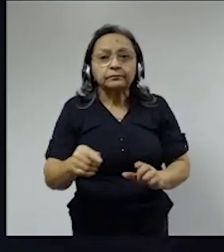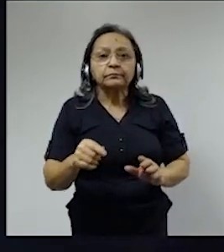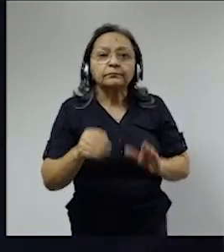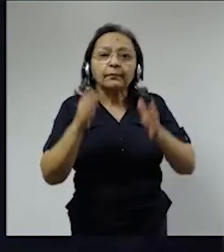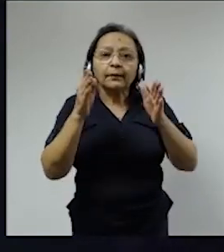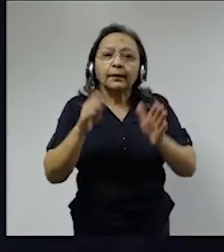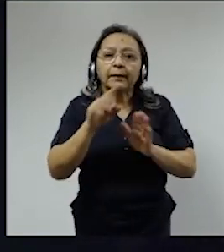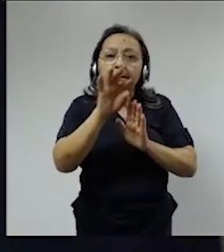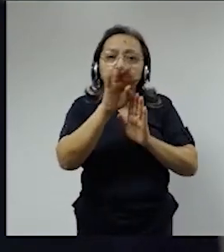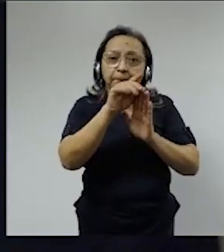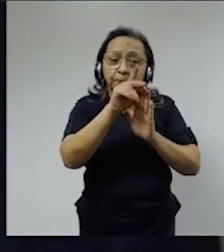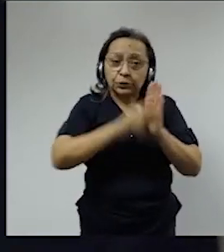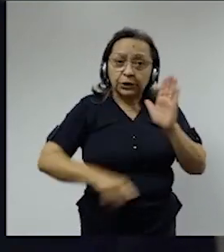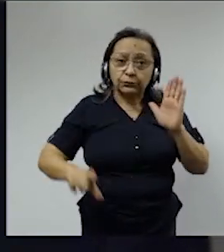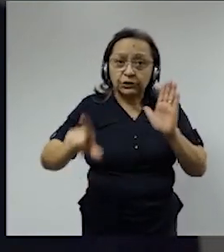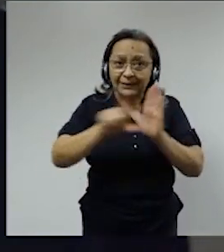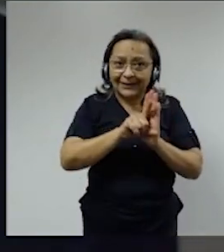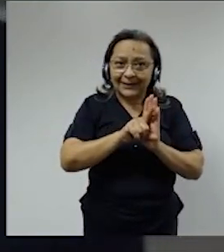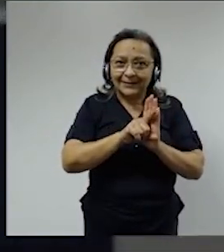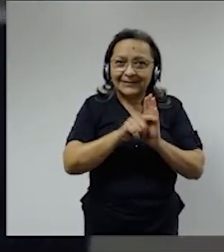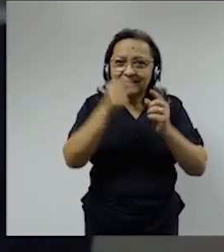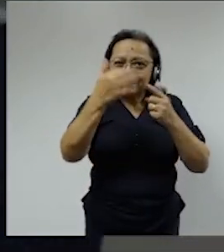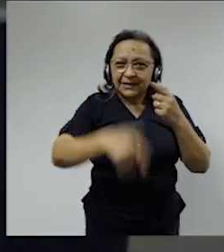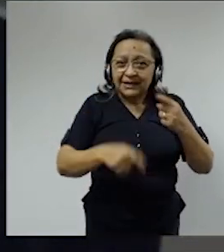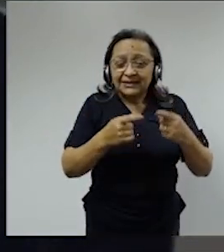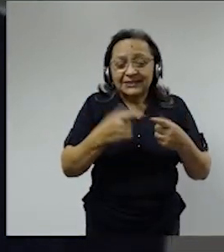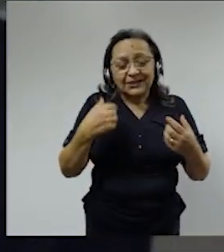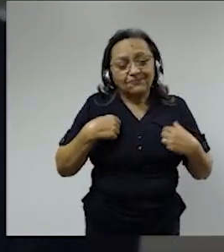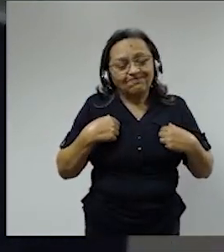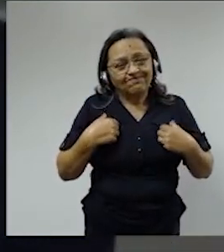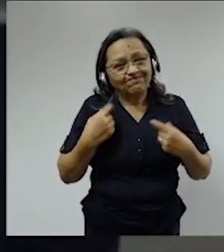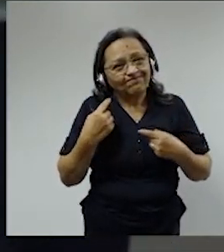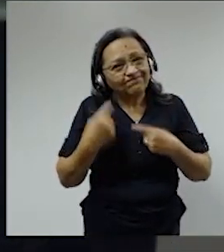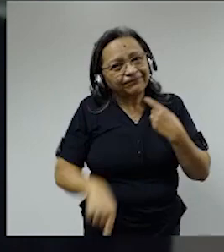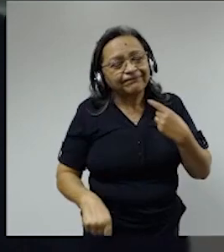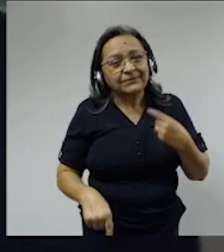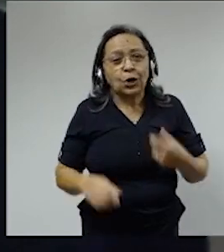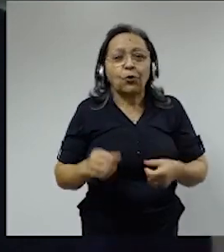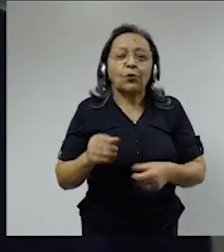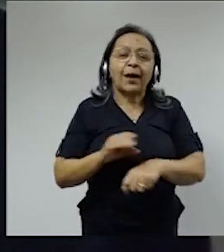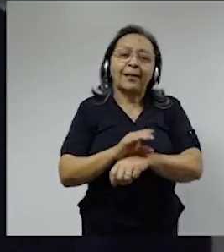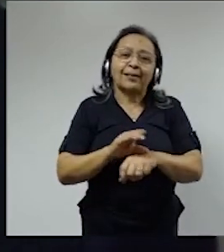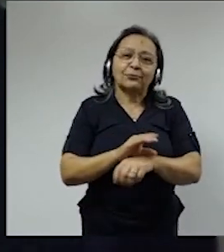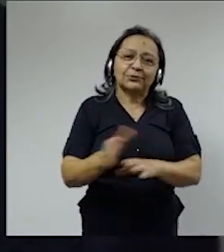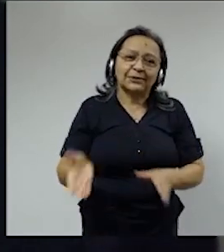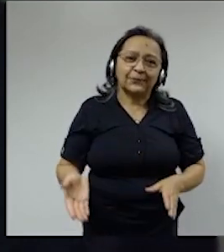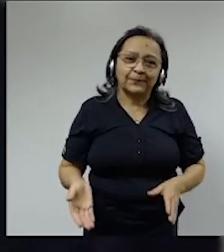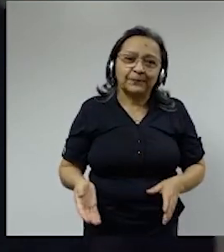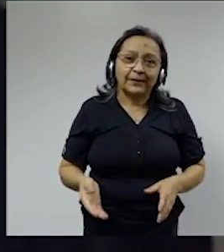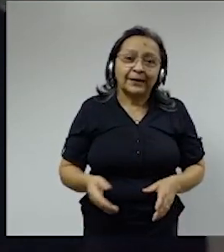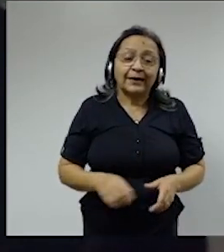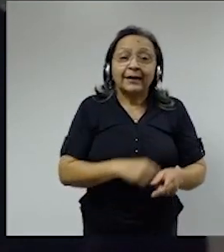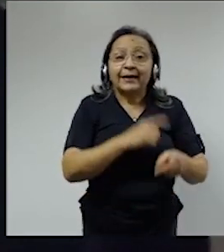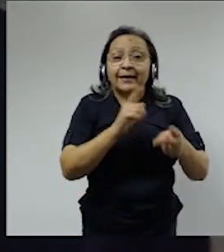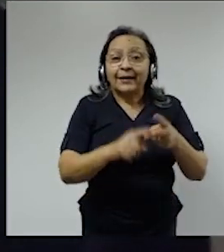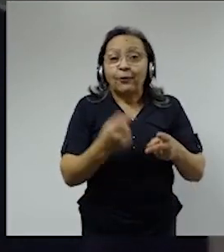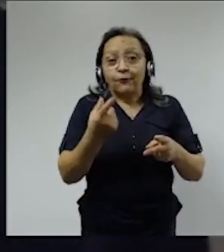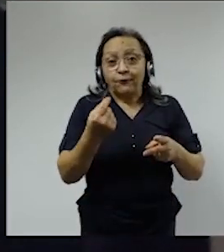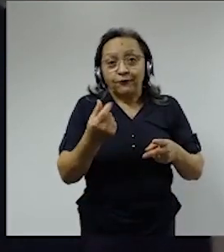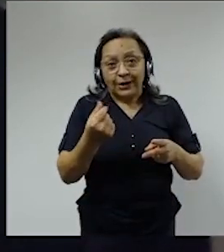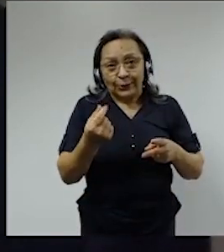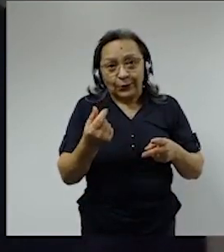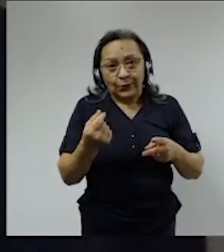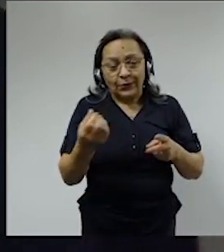simplesmente inconstitucional, onde você prevê uma desapropriação sem justa indenização, no fundo. E quanto ao valor do